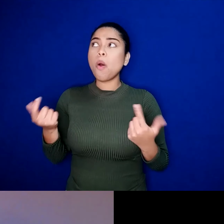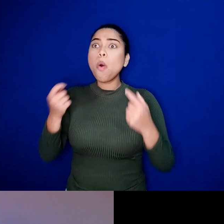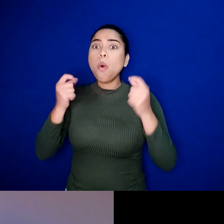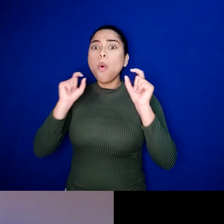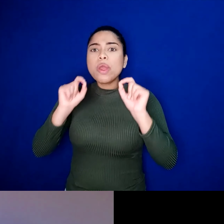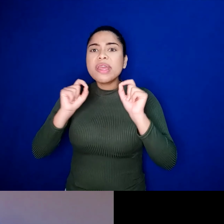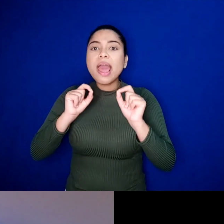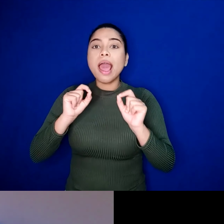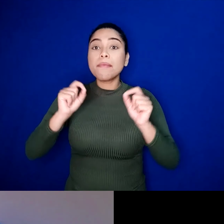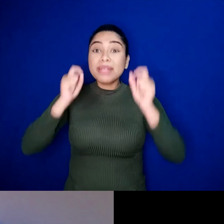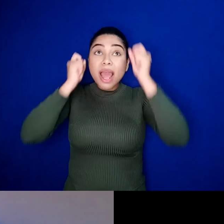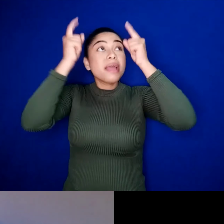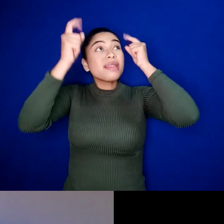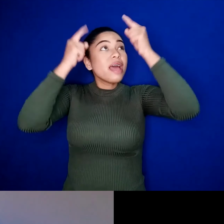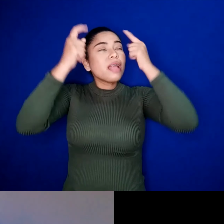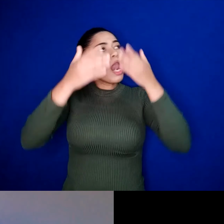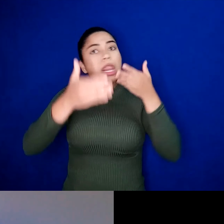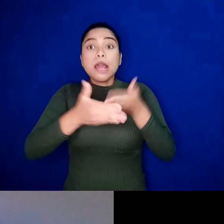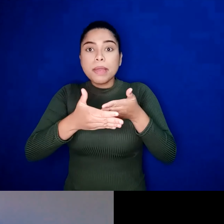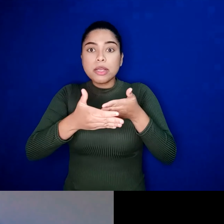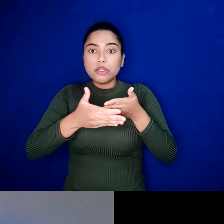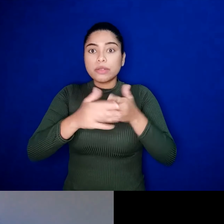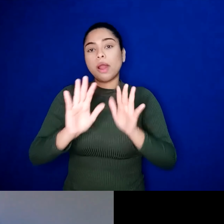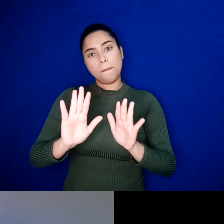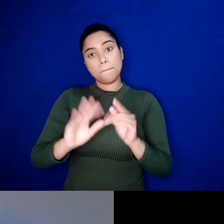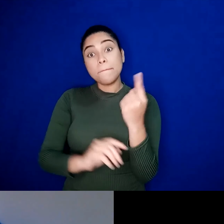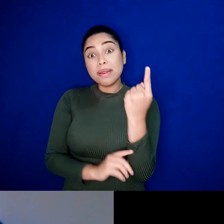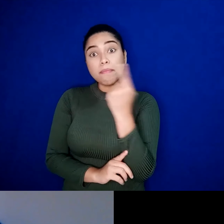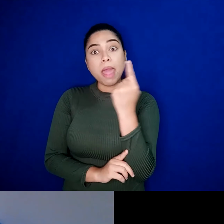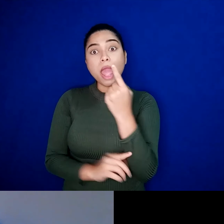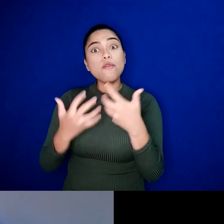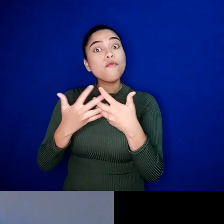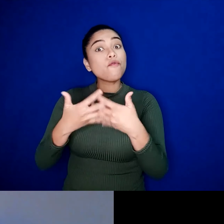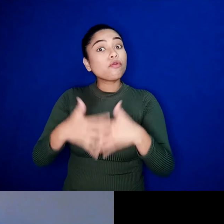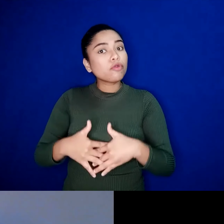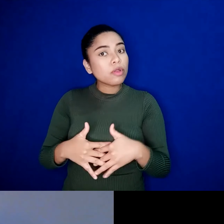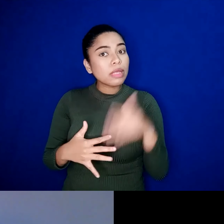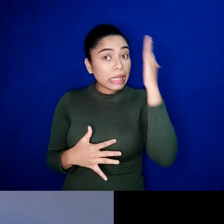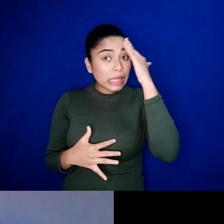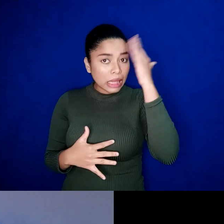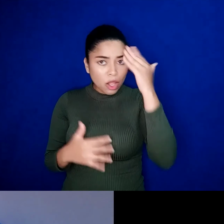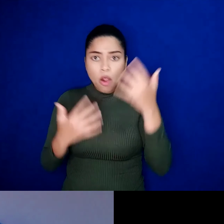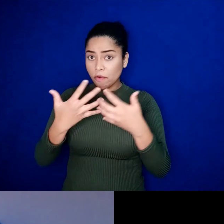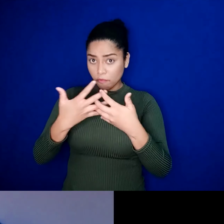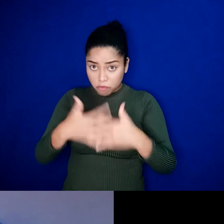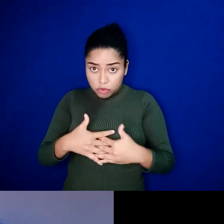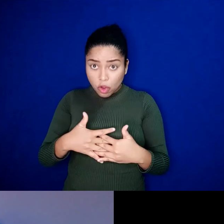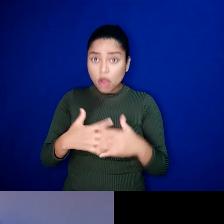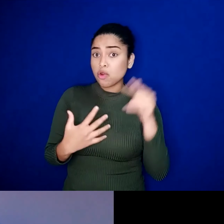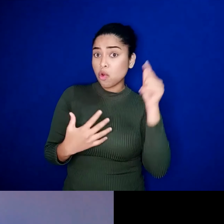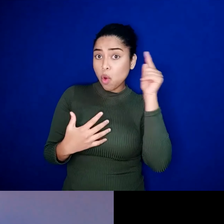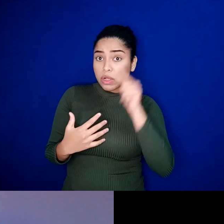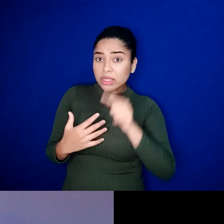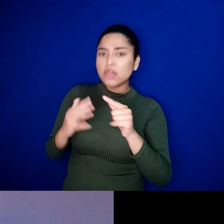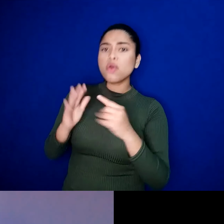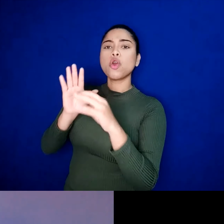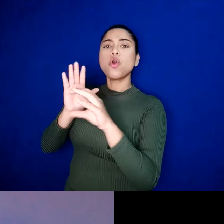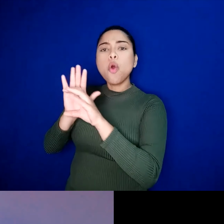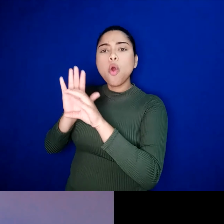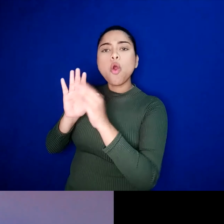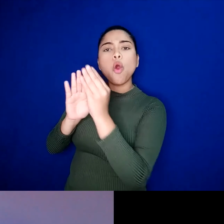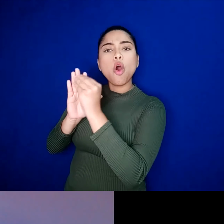pessoa o ponto você tem que pensar na funcionalidade entendeu a funcionalidade conseguiu fazer com que o seu conteúdo seja